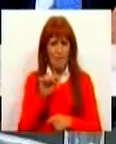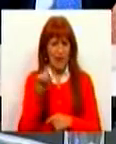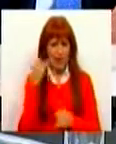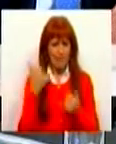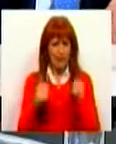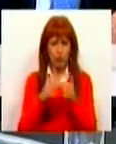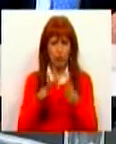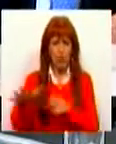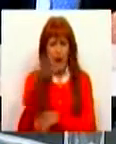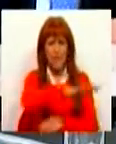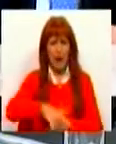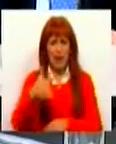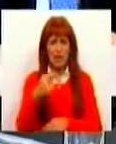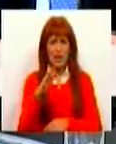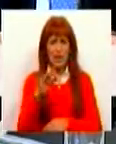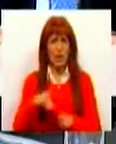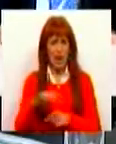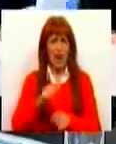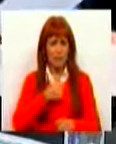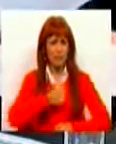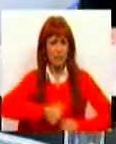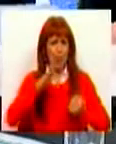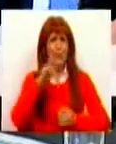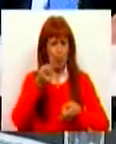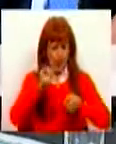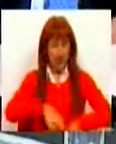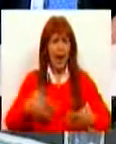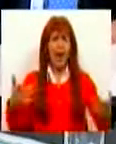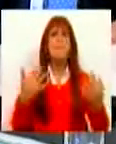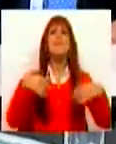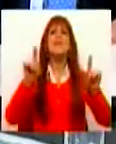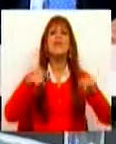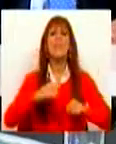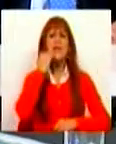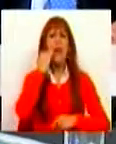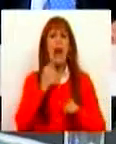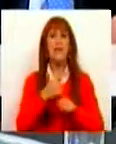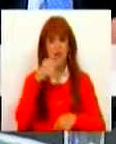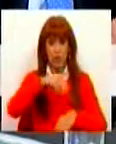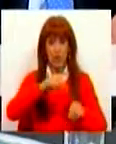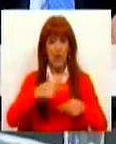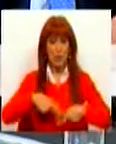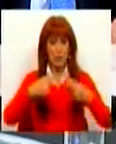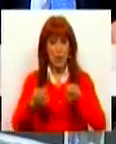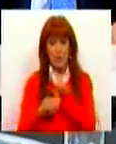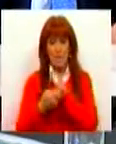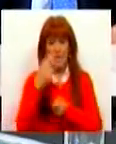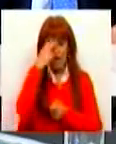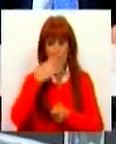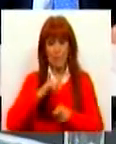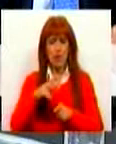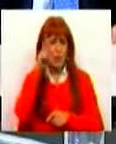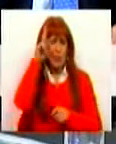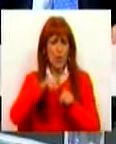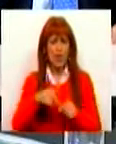para toda a bacia do Tejo e para a área metropolitana de Lisboa. Mas é também grave para os territórios fronteiriços de Castelo Branco, de